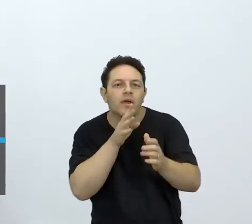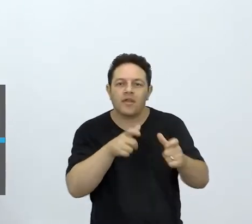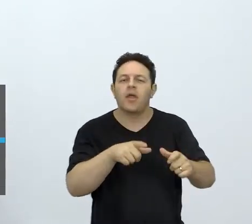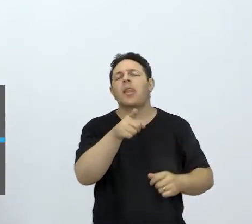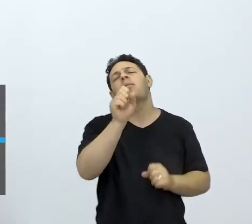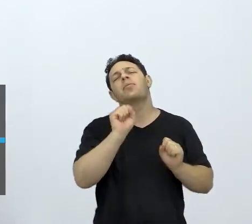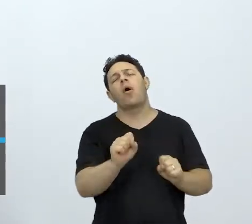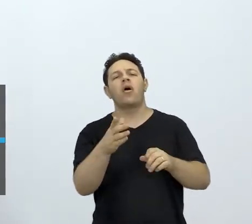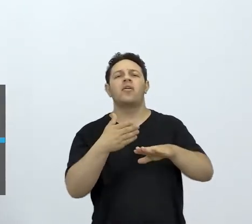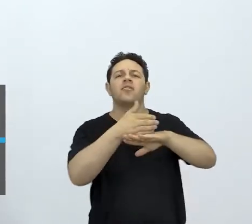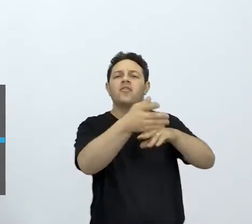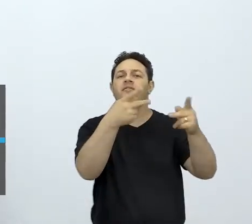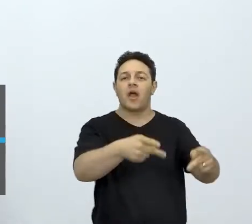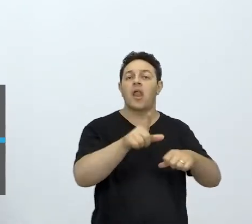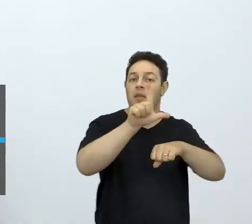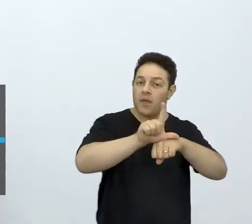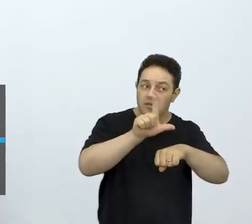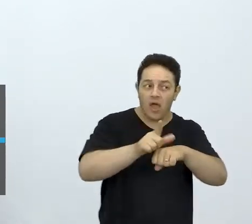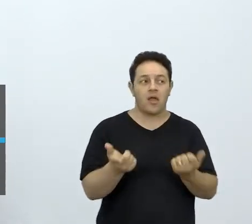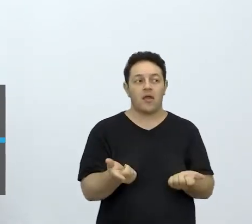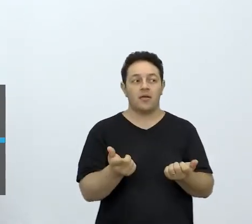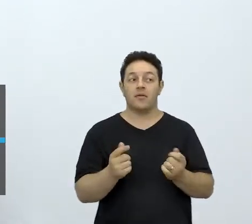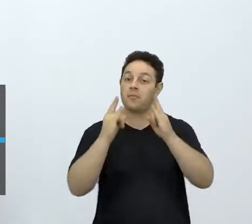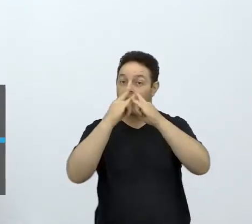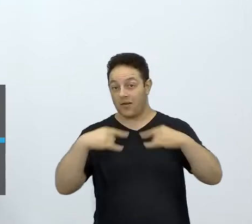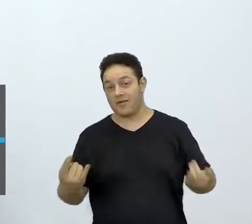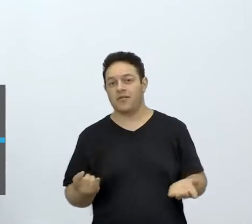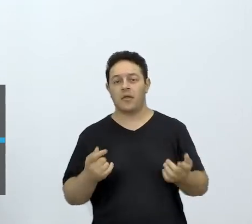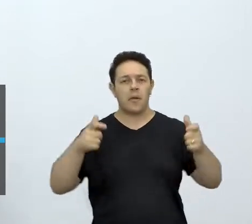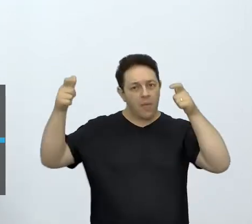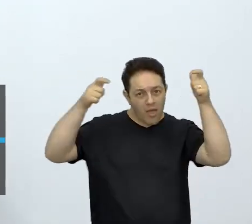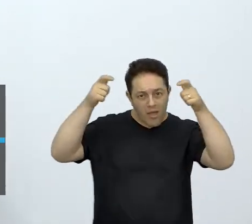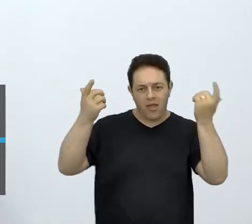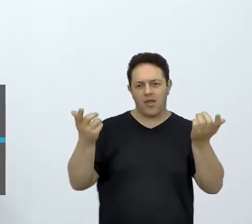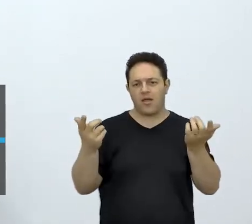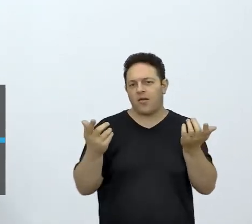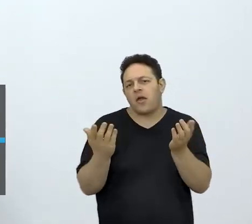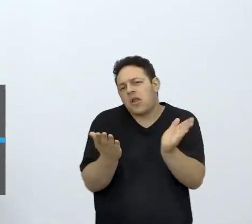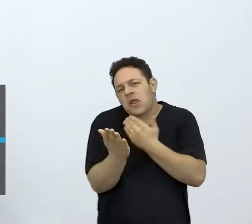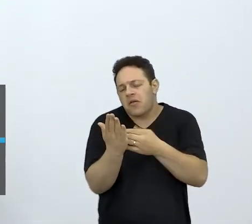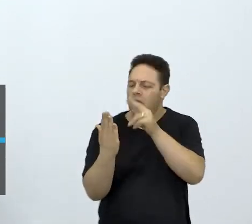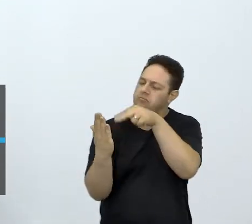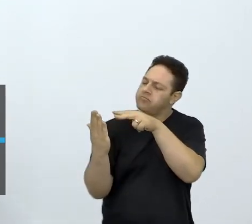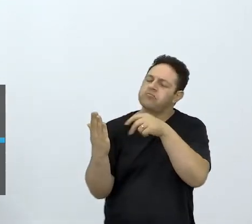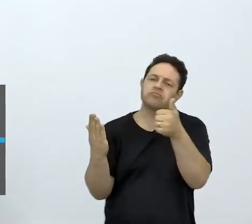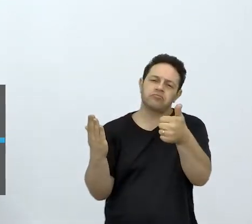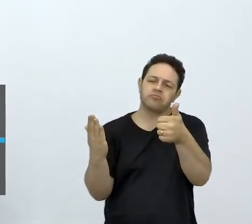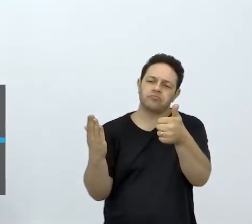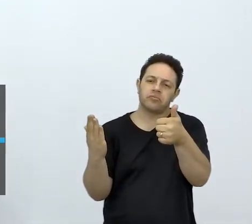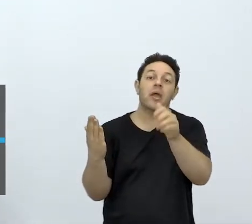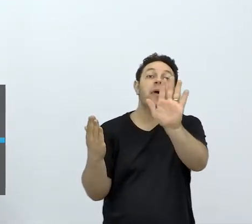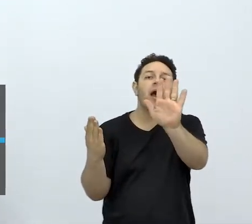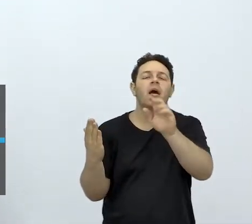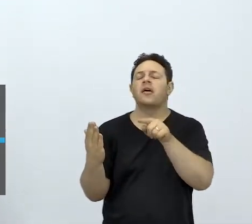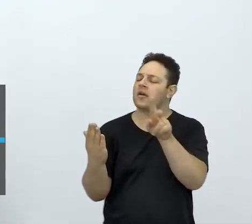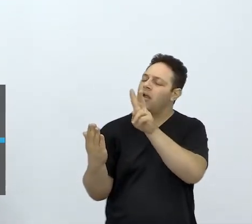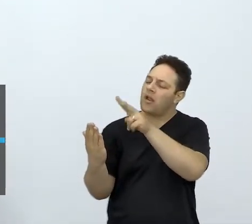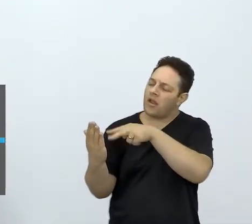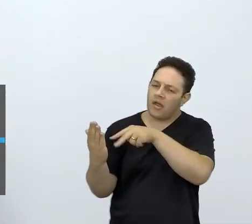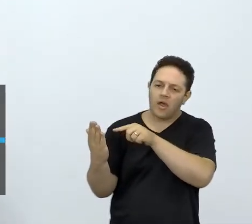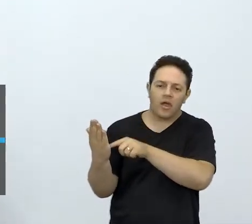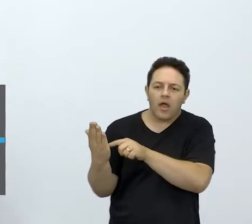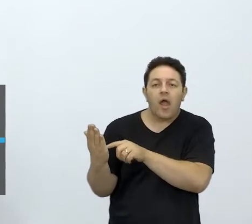você pode conhecer sobre Paris, sobre o México, lendo livros. Mas você vai estar fazendo